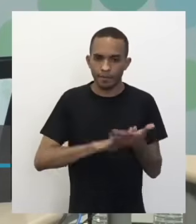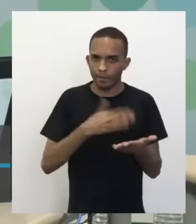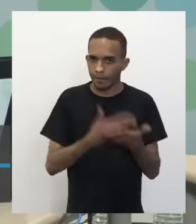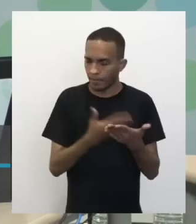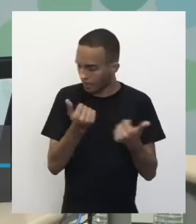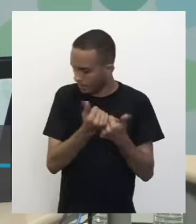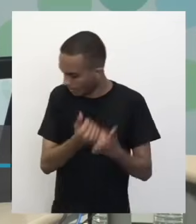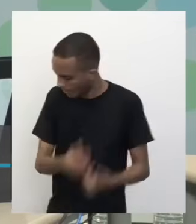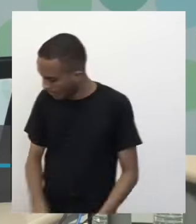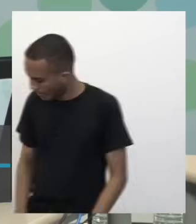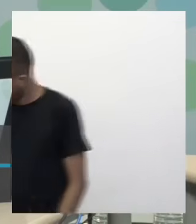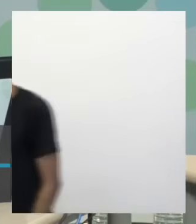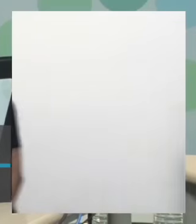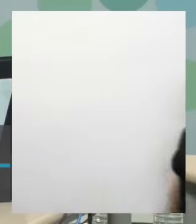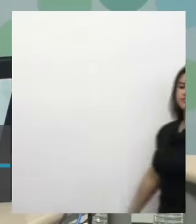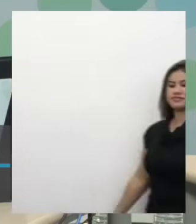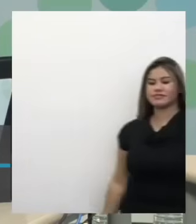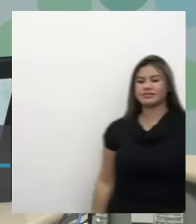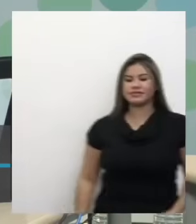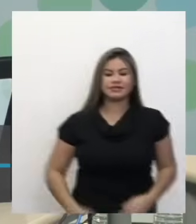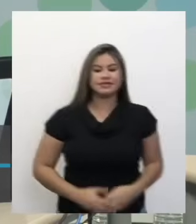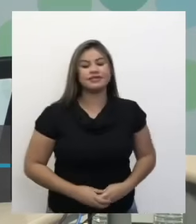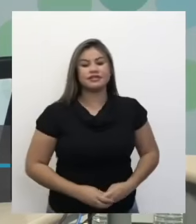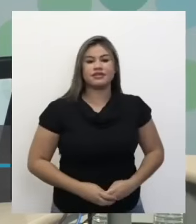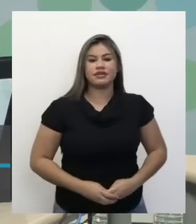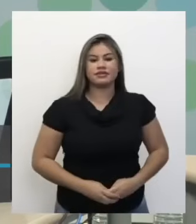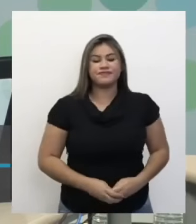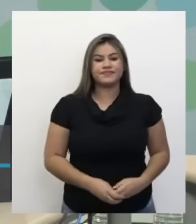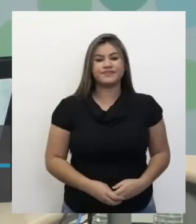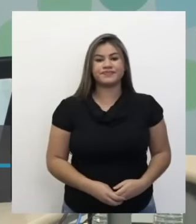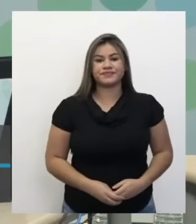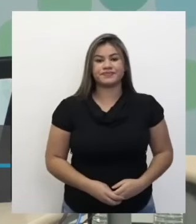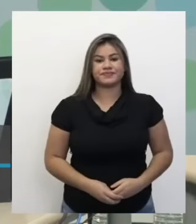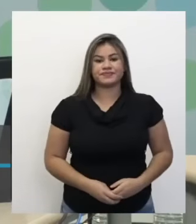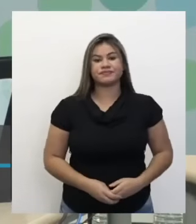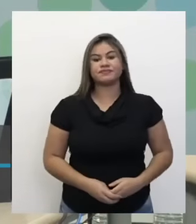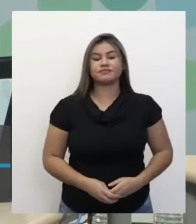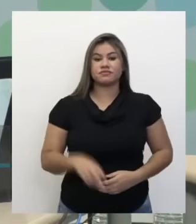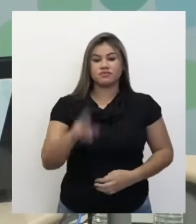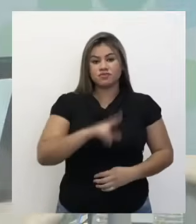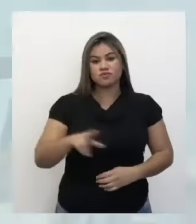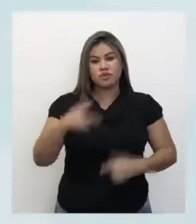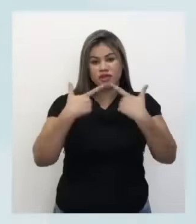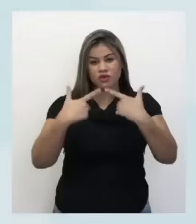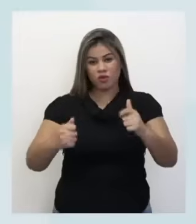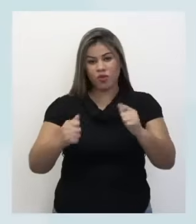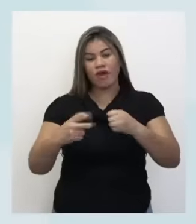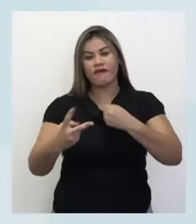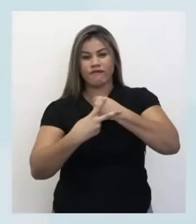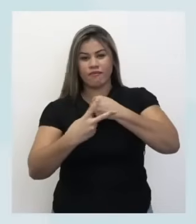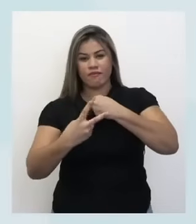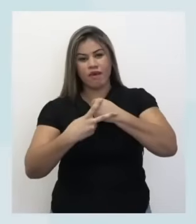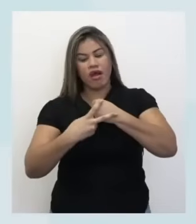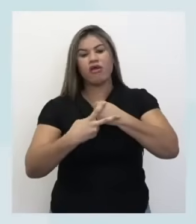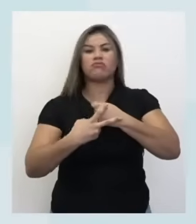direita e depois desce, porque senão a gente também não consegue ler e perde a graça. Utiliza-se de linguagens verbal e não verbal, como eu acabei de falar. Não